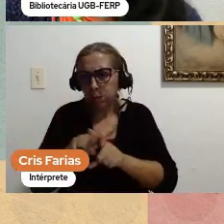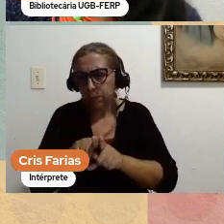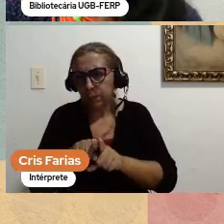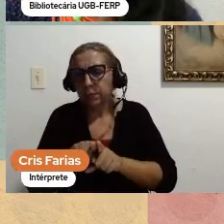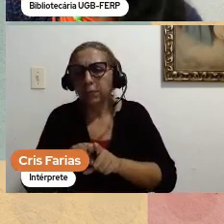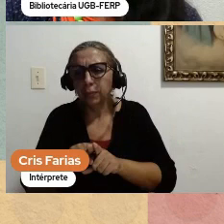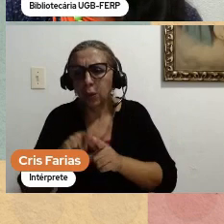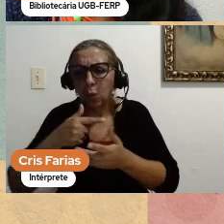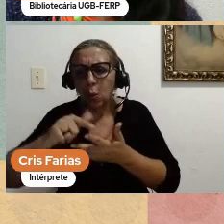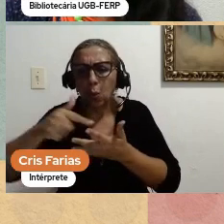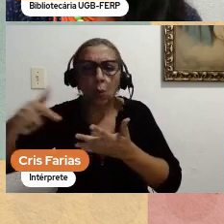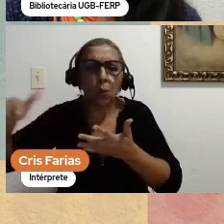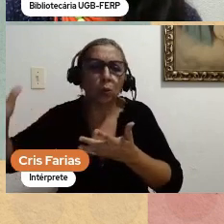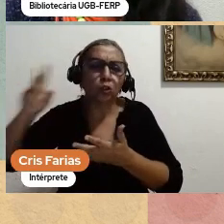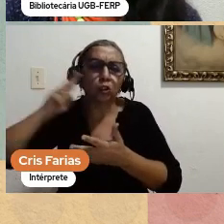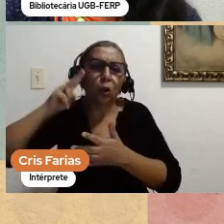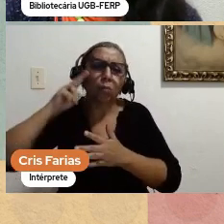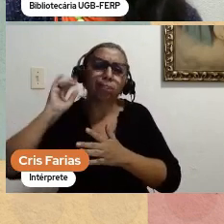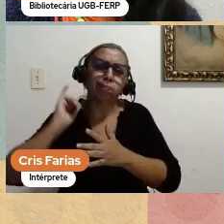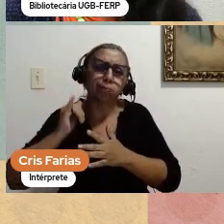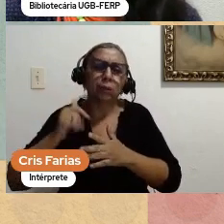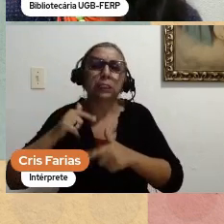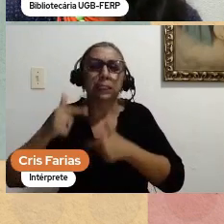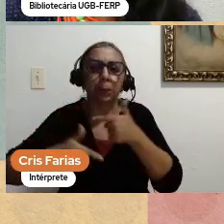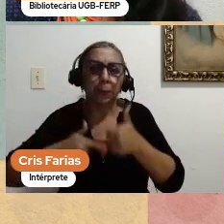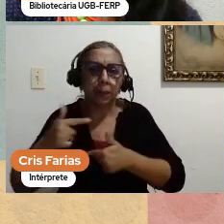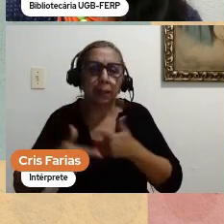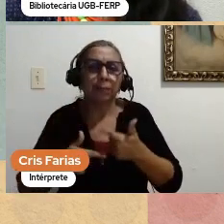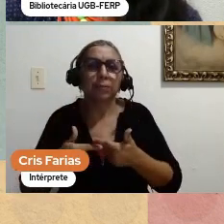e tantos outros historiadores que trabalhavam, né,